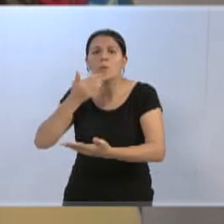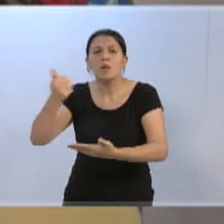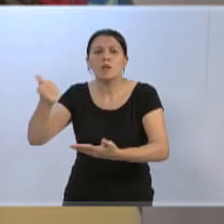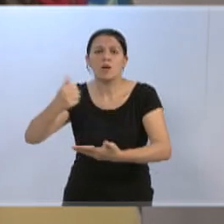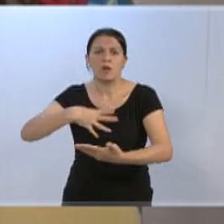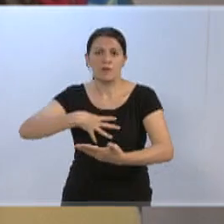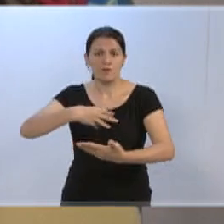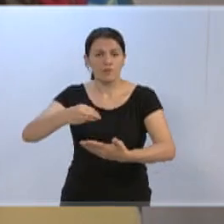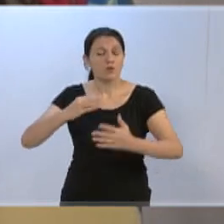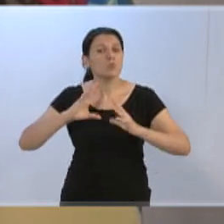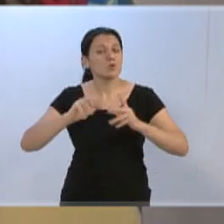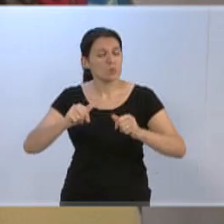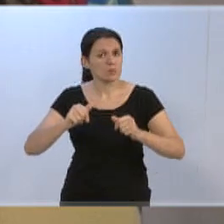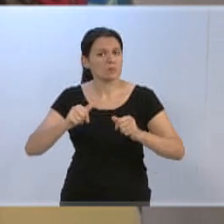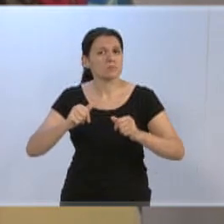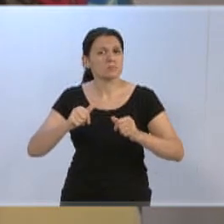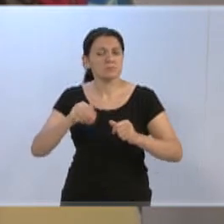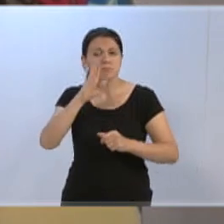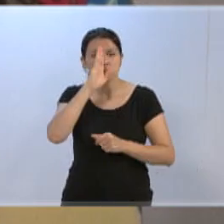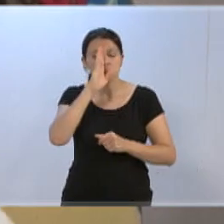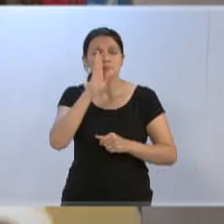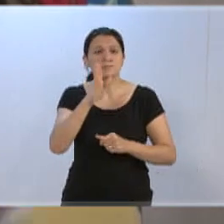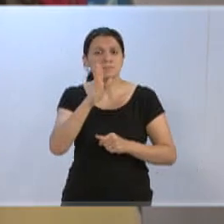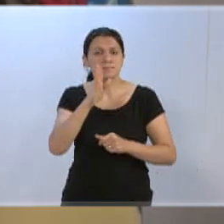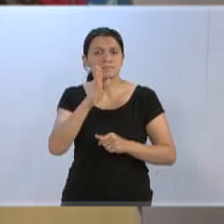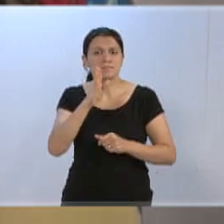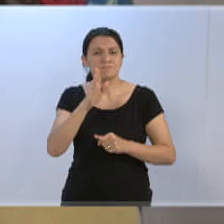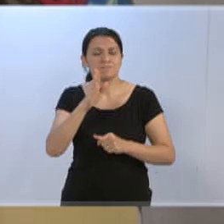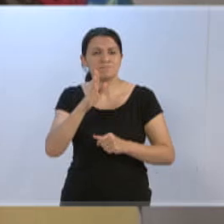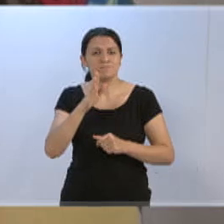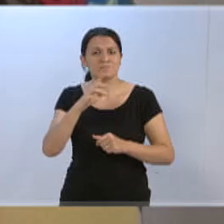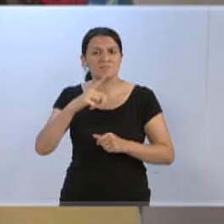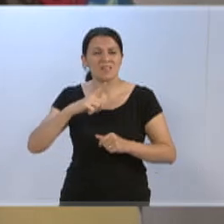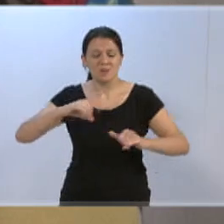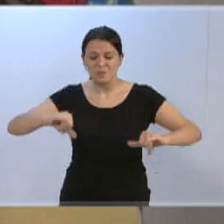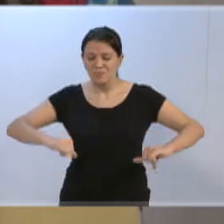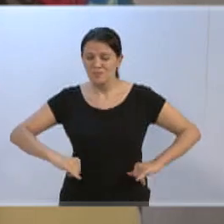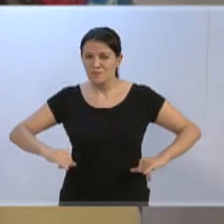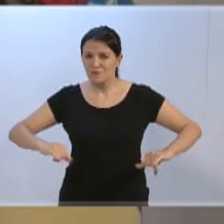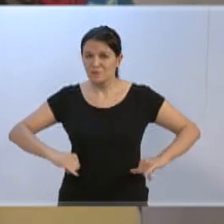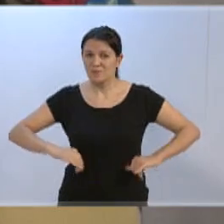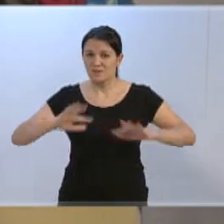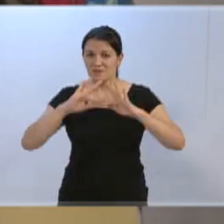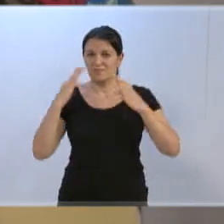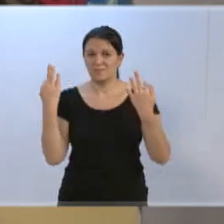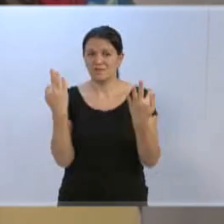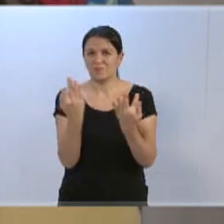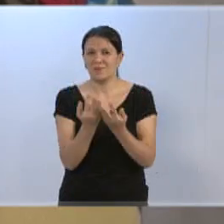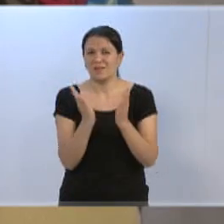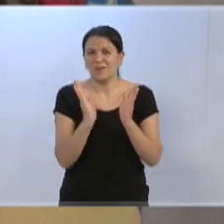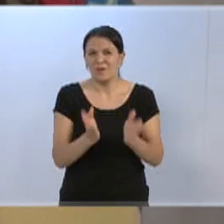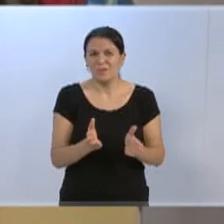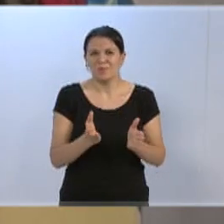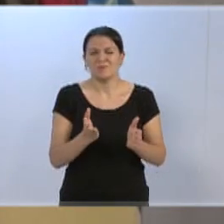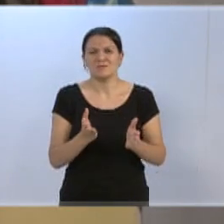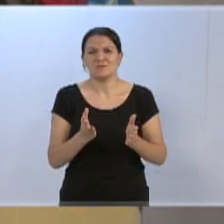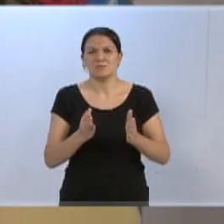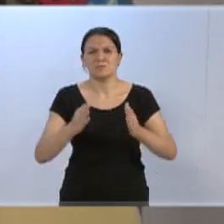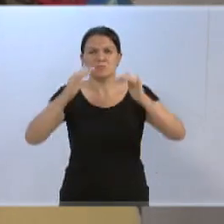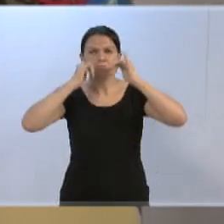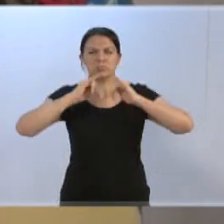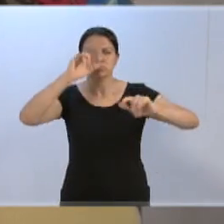todos. Inclusive, o sofrimento que a minha família passa hoje, o desgaste na imprensa e na